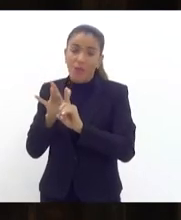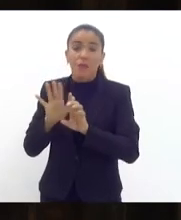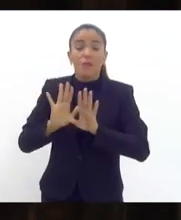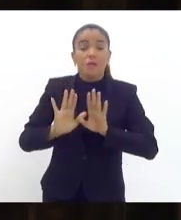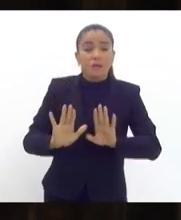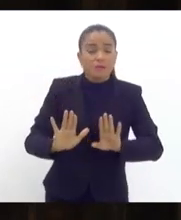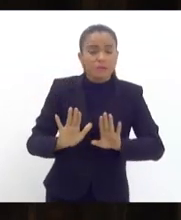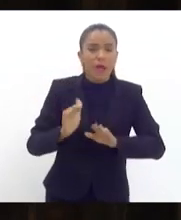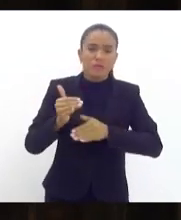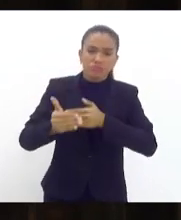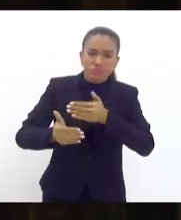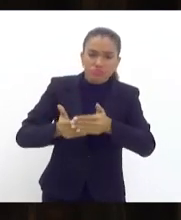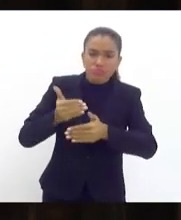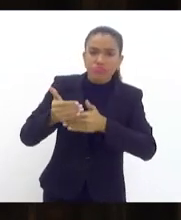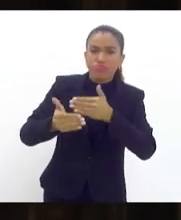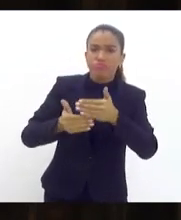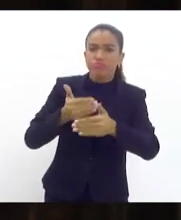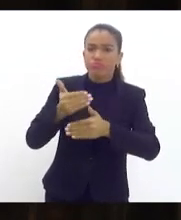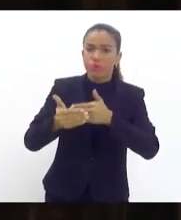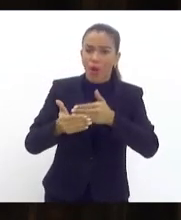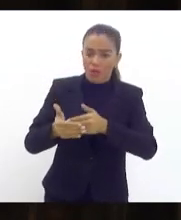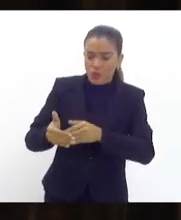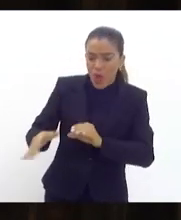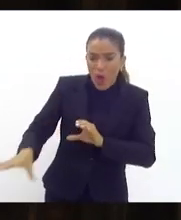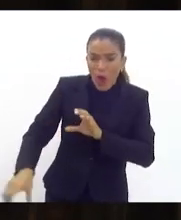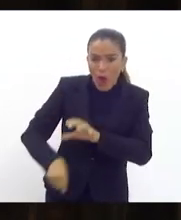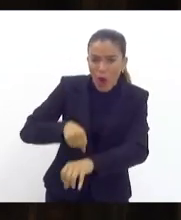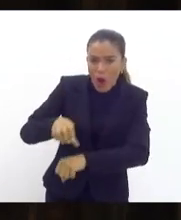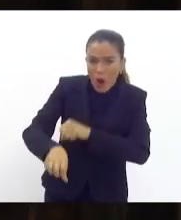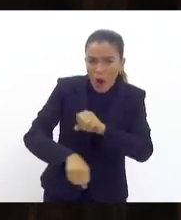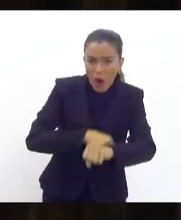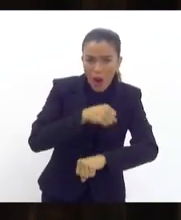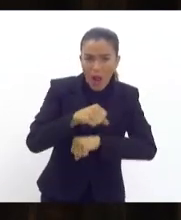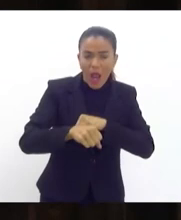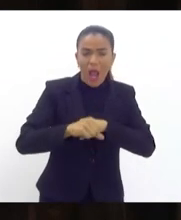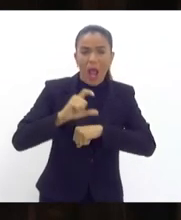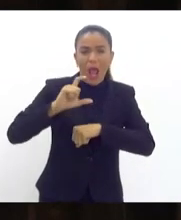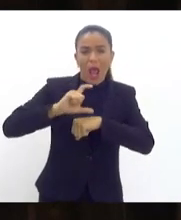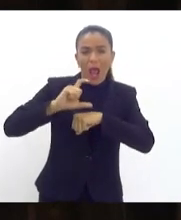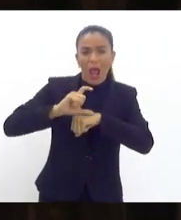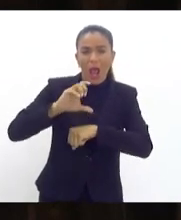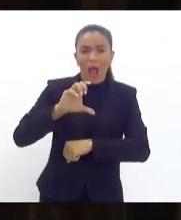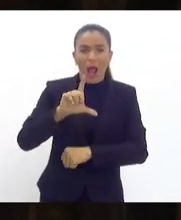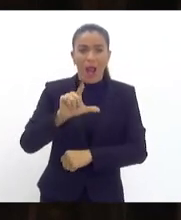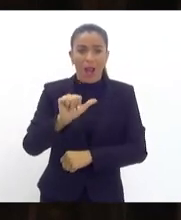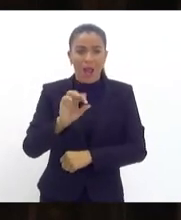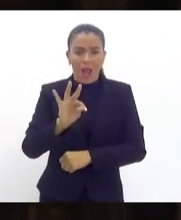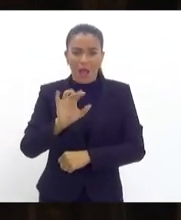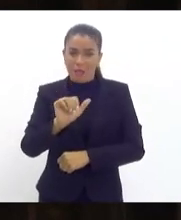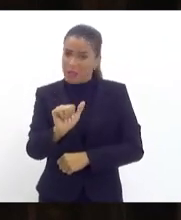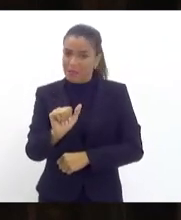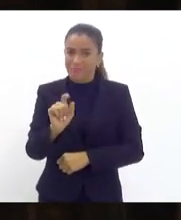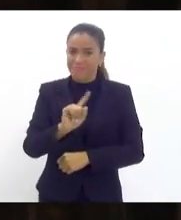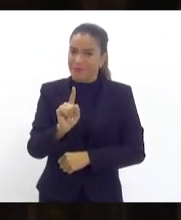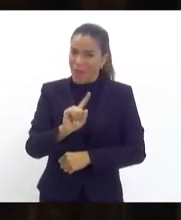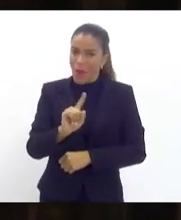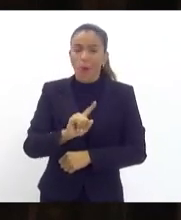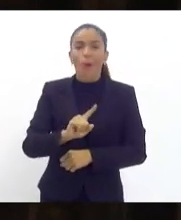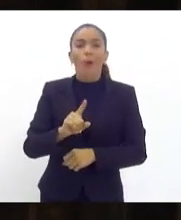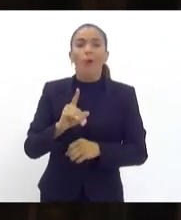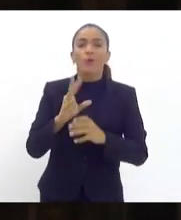elas com o tempo acabam não catando só latinha conforme foi colocado aqui começam a assumir portões